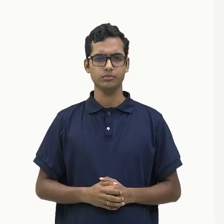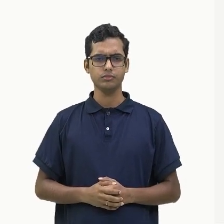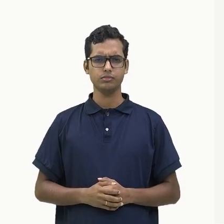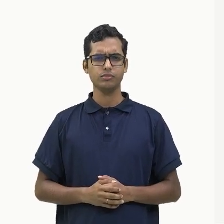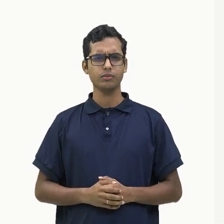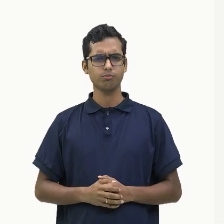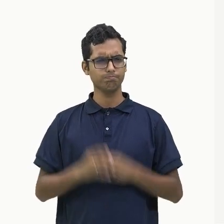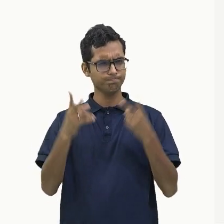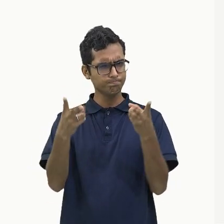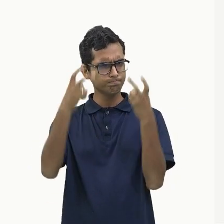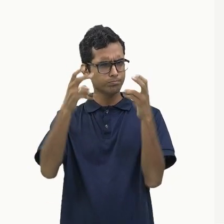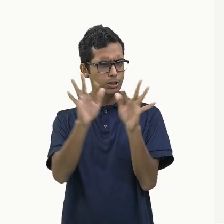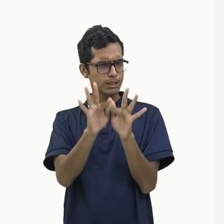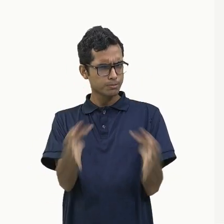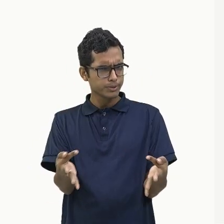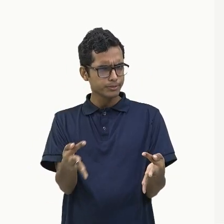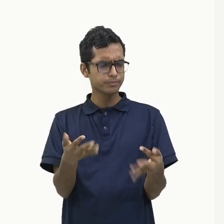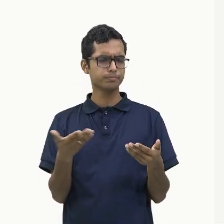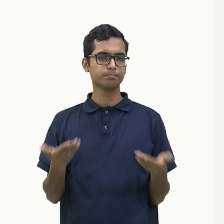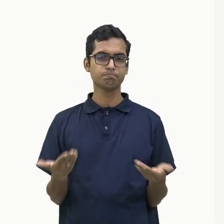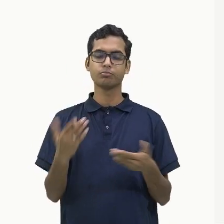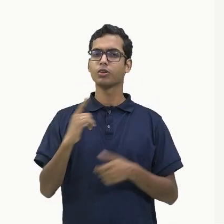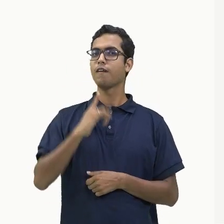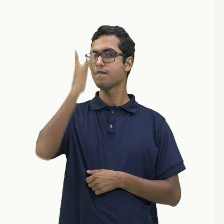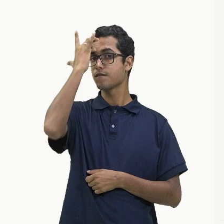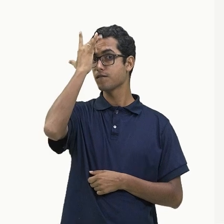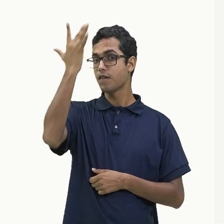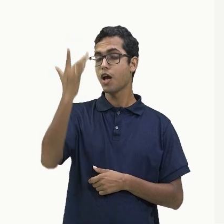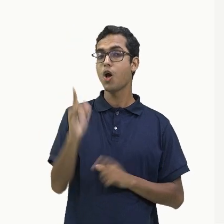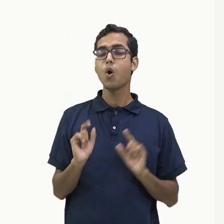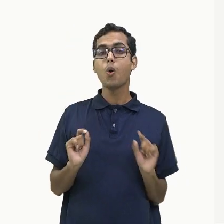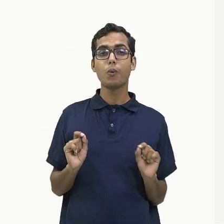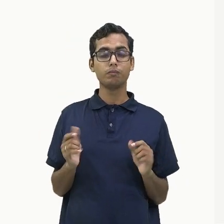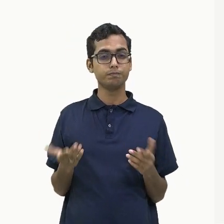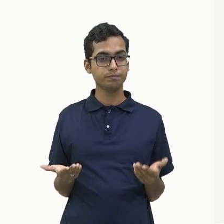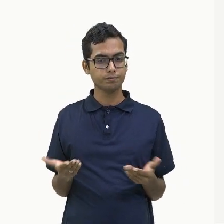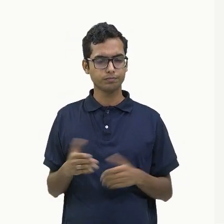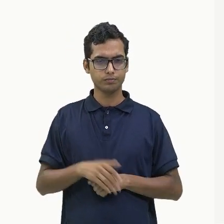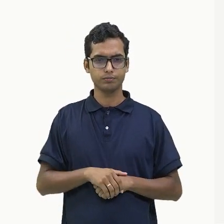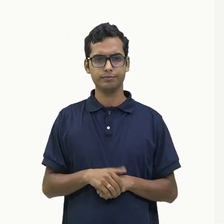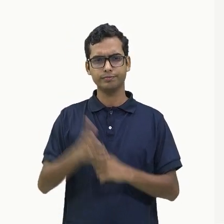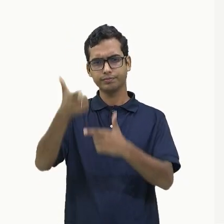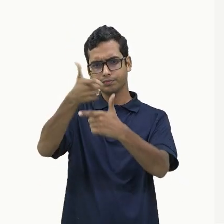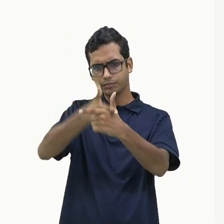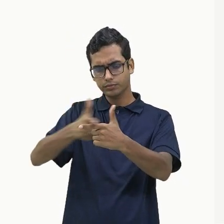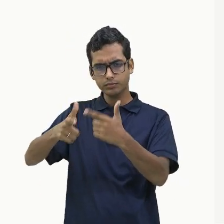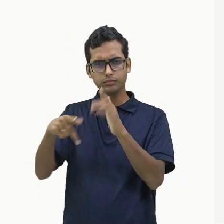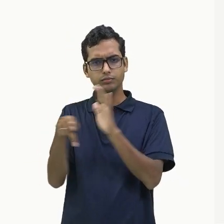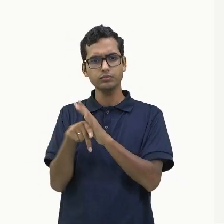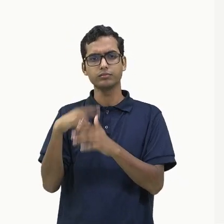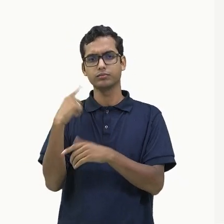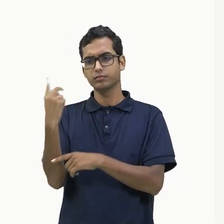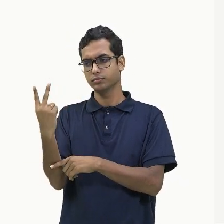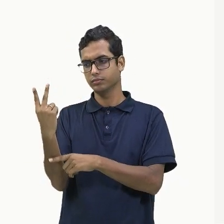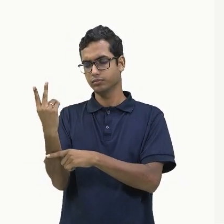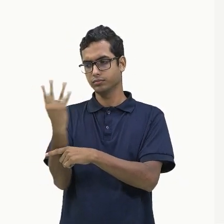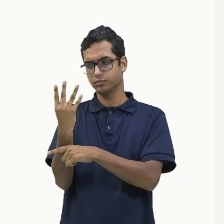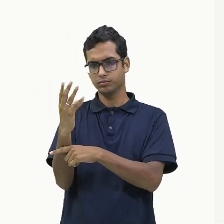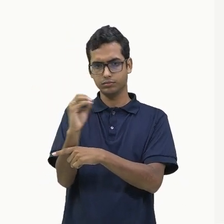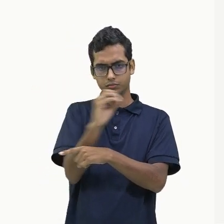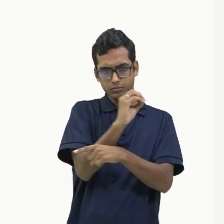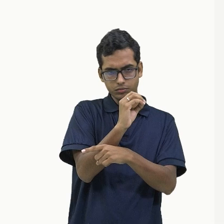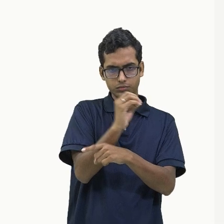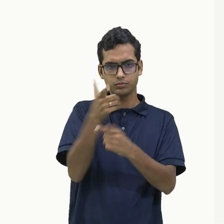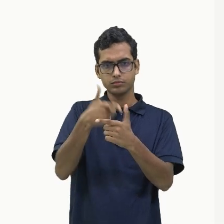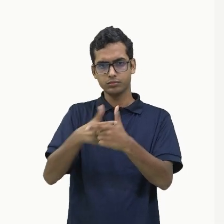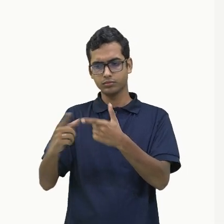mais simples, né? O que é mais fácil? Eu dividir 2.400 por 300 ou 24 por